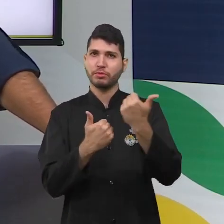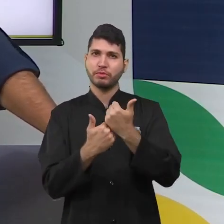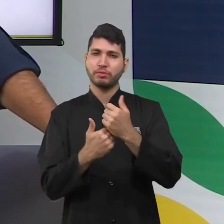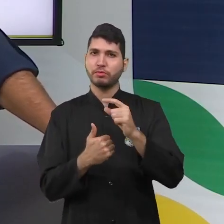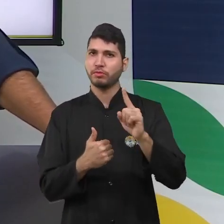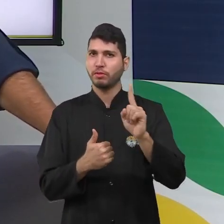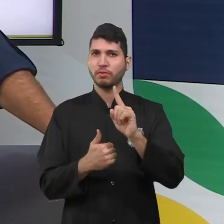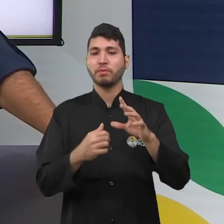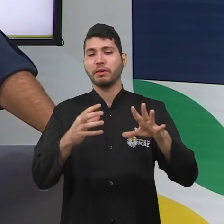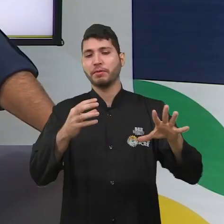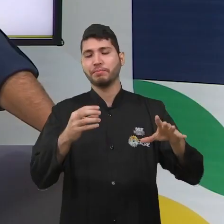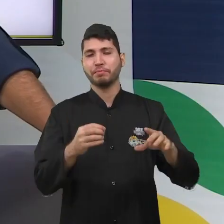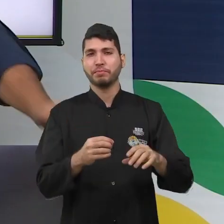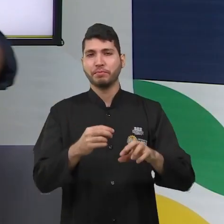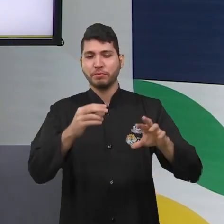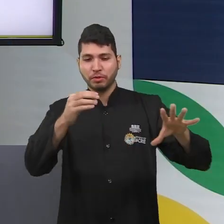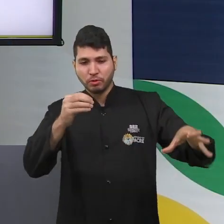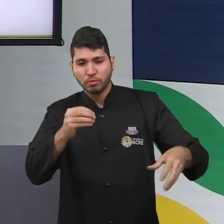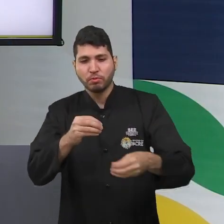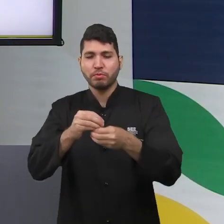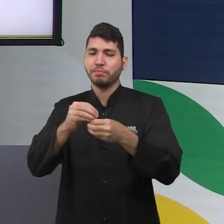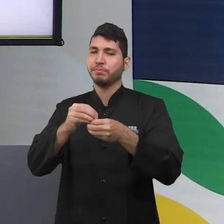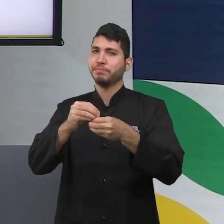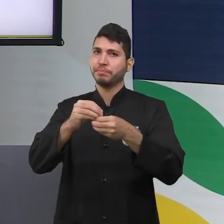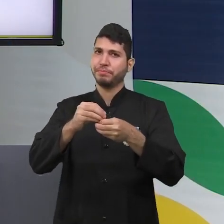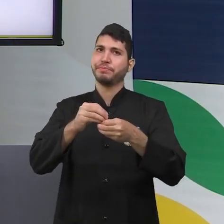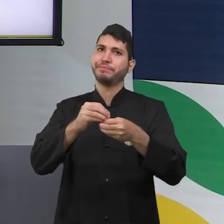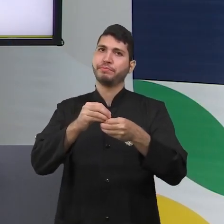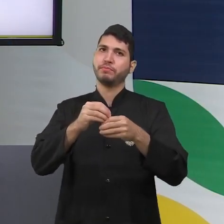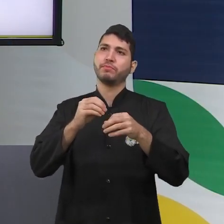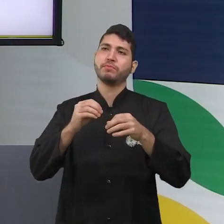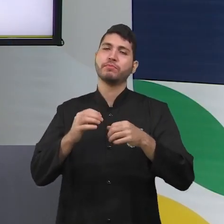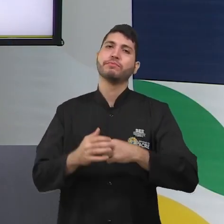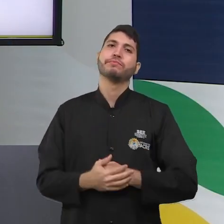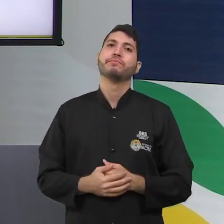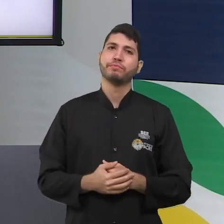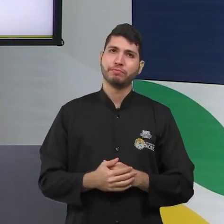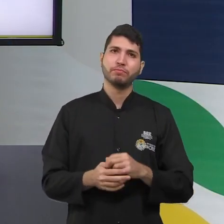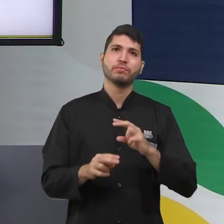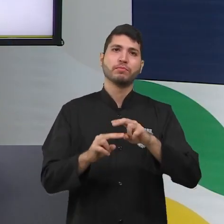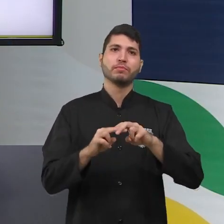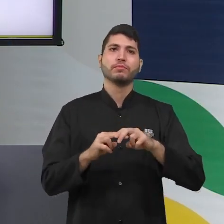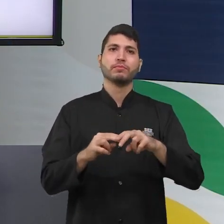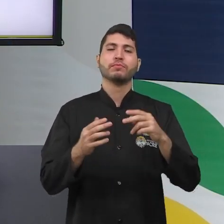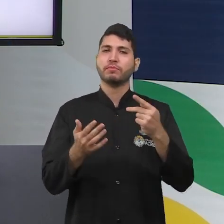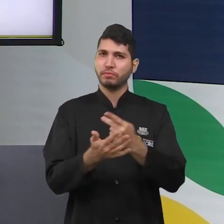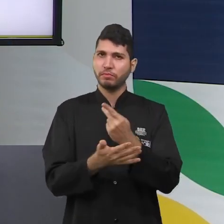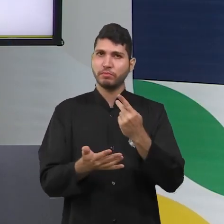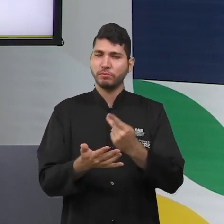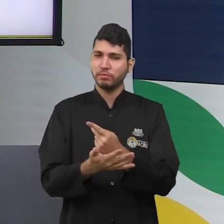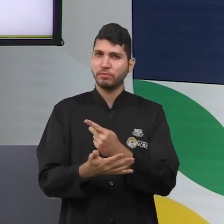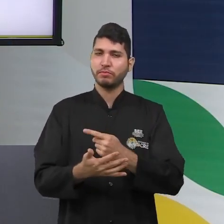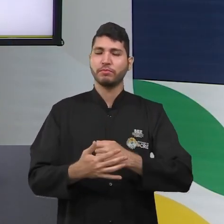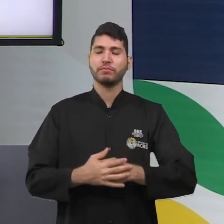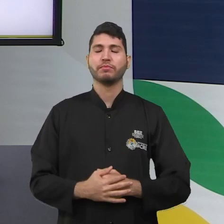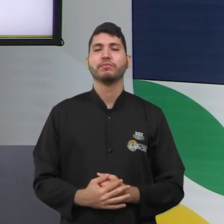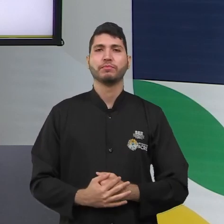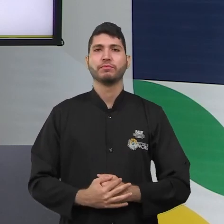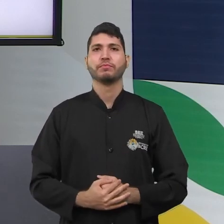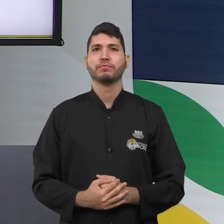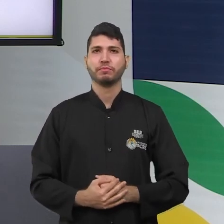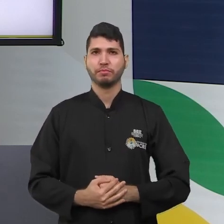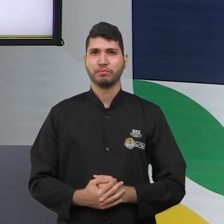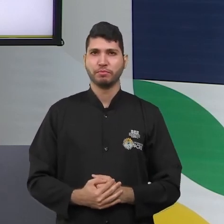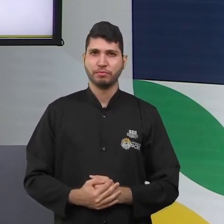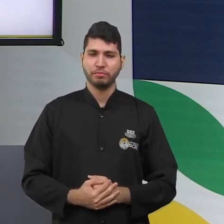gente reforça, até porque, por exemplo, aqui dentro do contexto escolar, eu estou compartilhando com vocês mecanismos e ferramentas que vocês podem